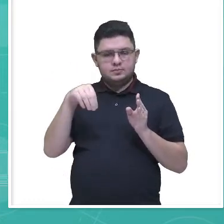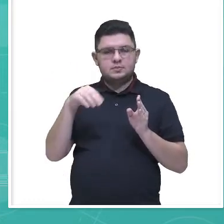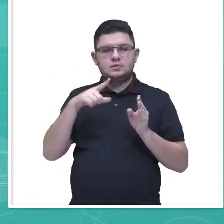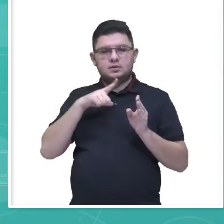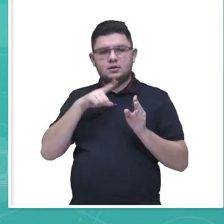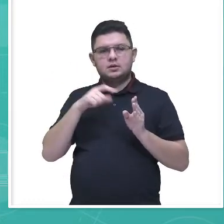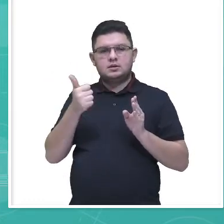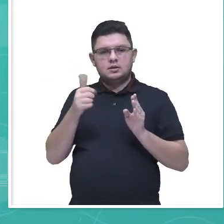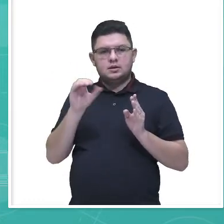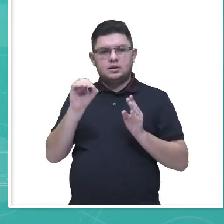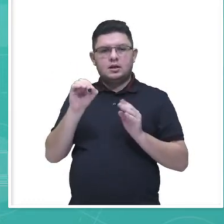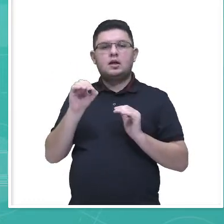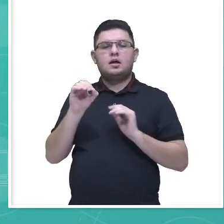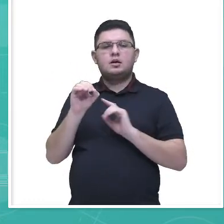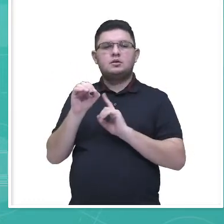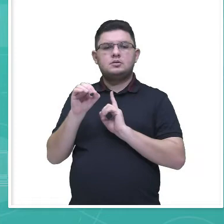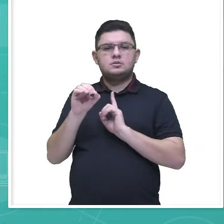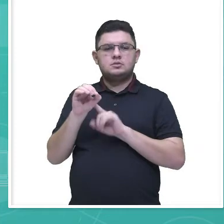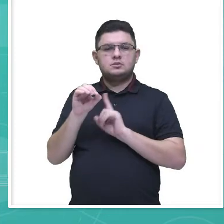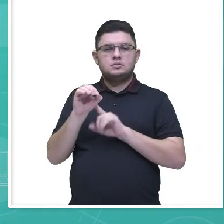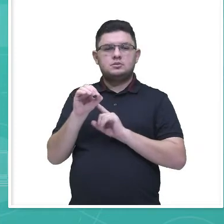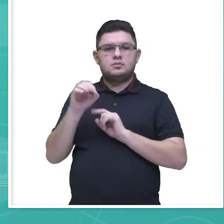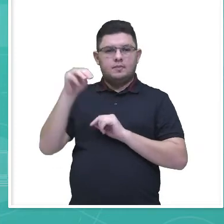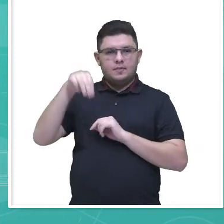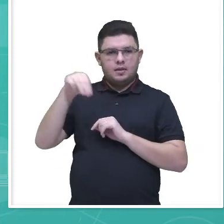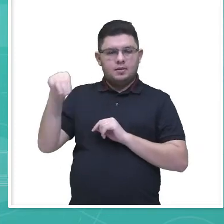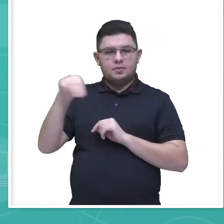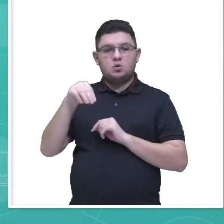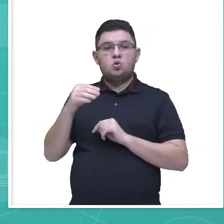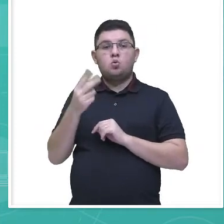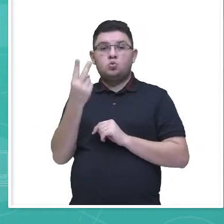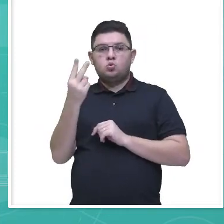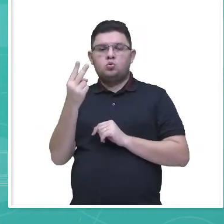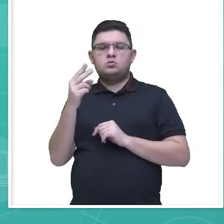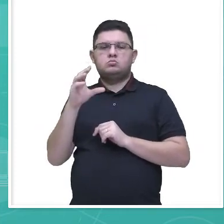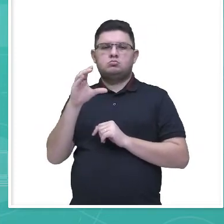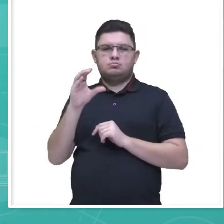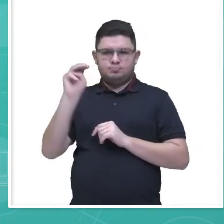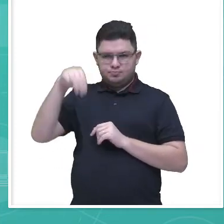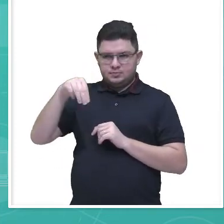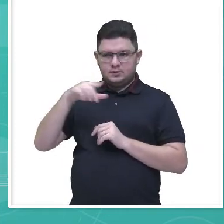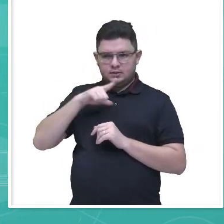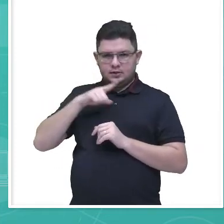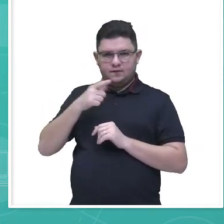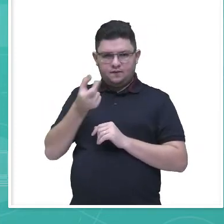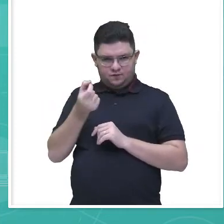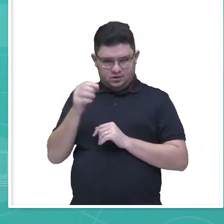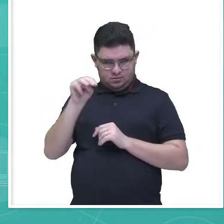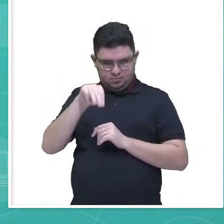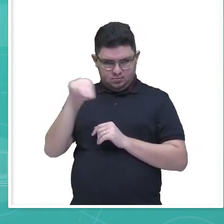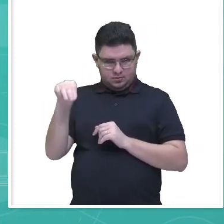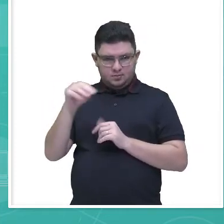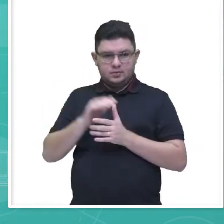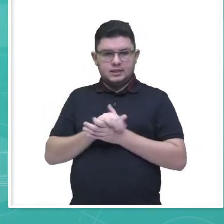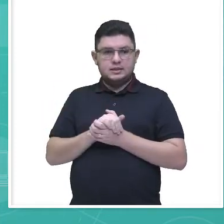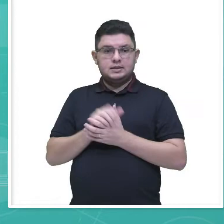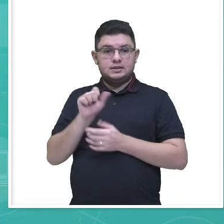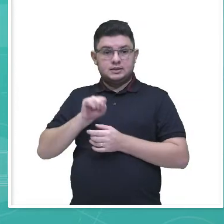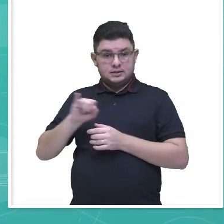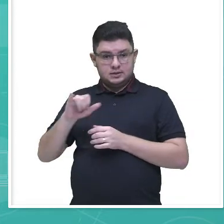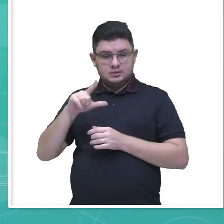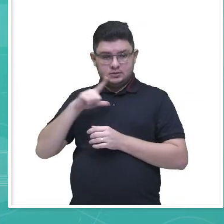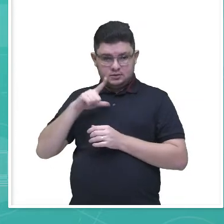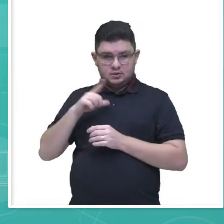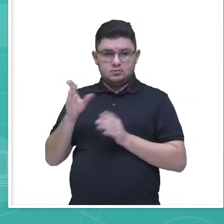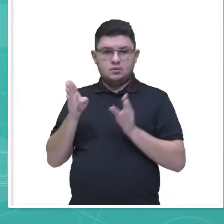2 centímetros tem 20 milímetros, 4 milímetros, nós vamos ter aqui 4 centímetros,